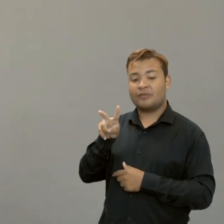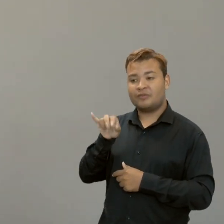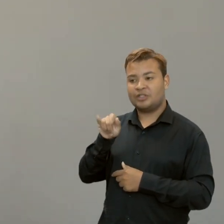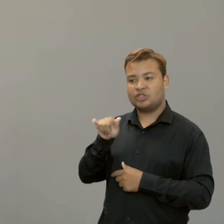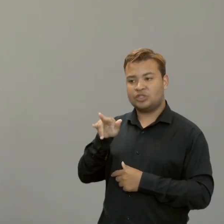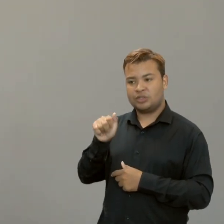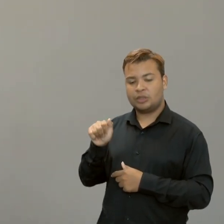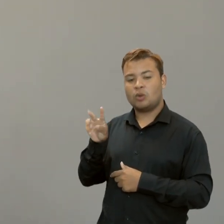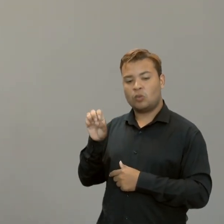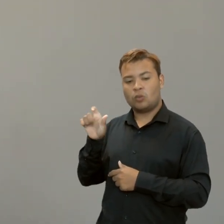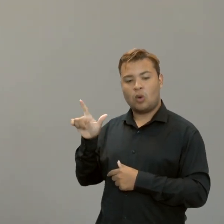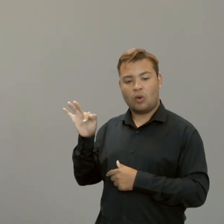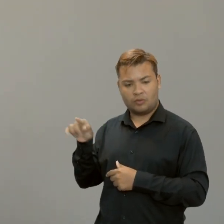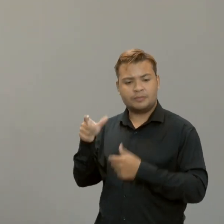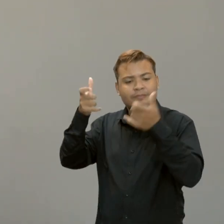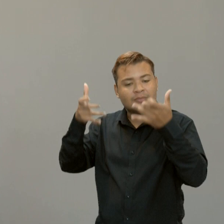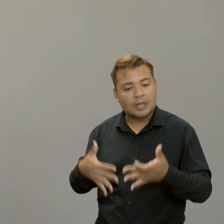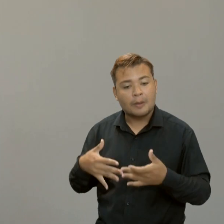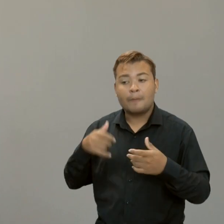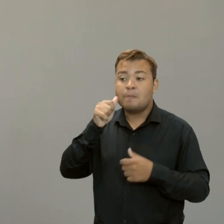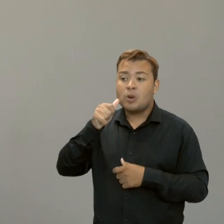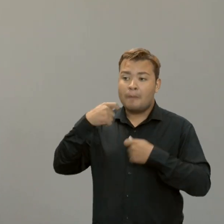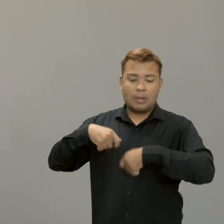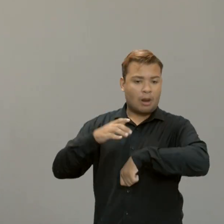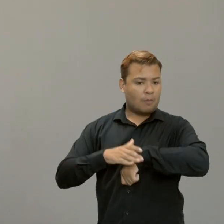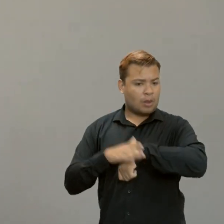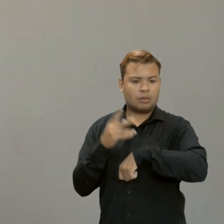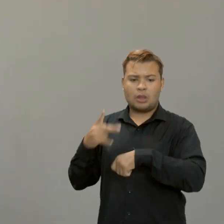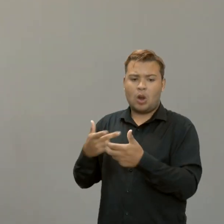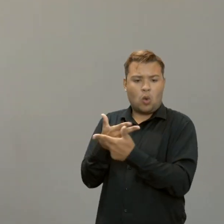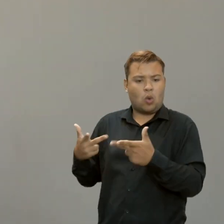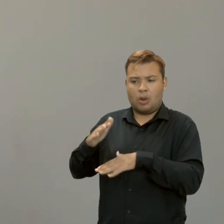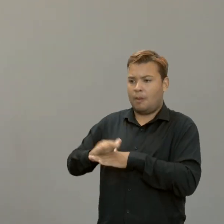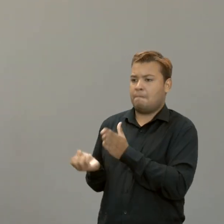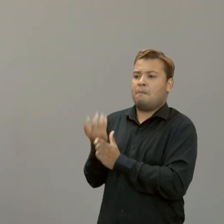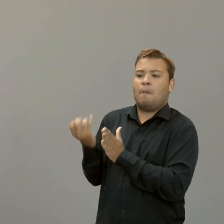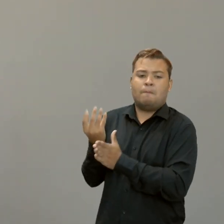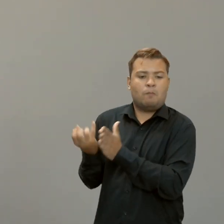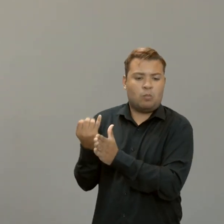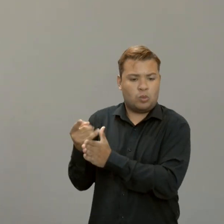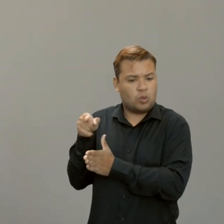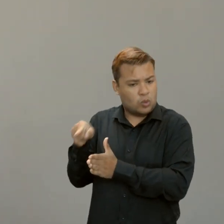Woolf, ela diz que a mulher precisaria de um teto todo seu para poder produzir, ter uma produção